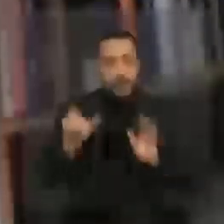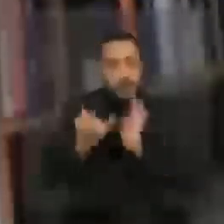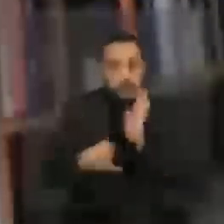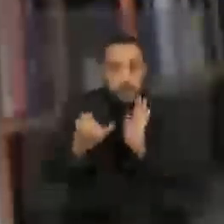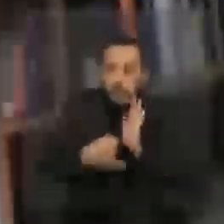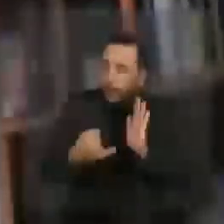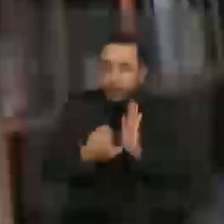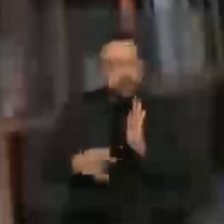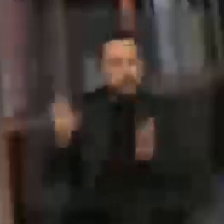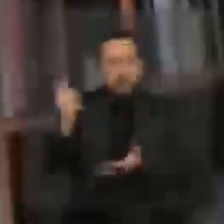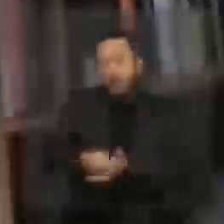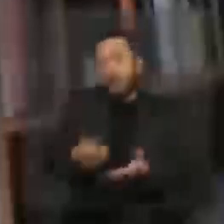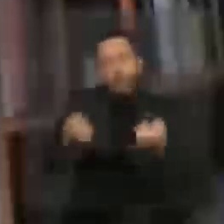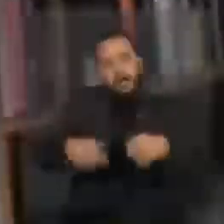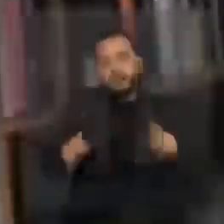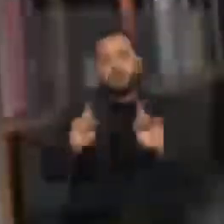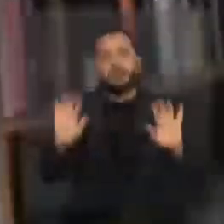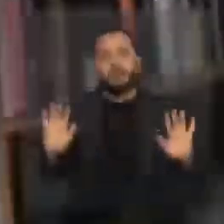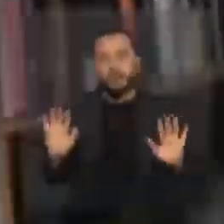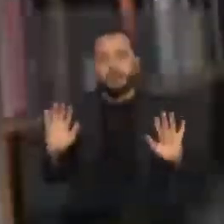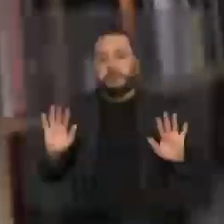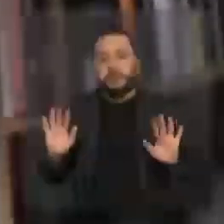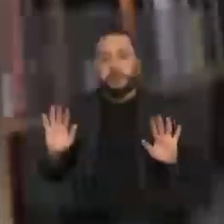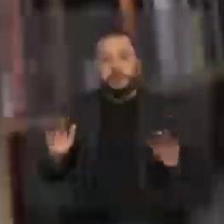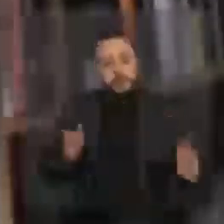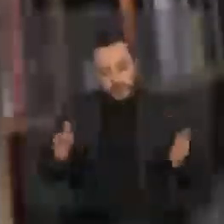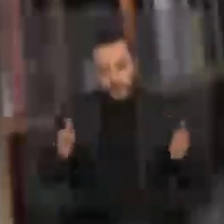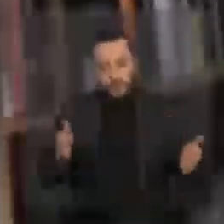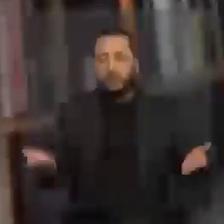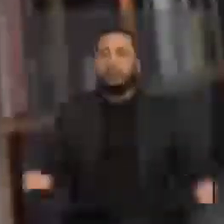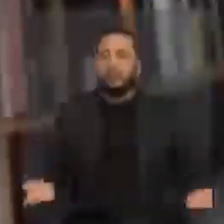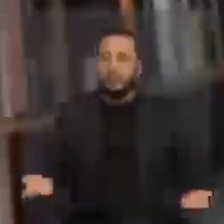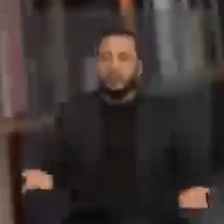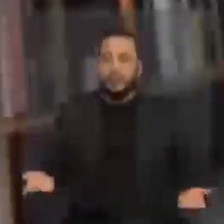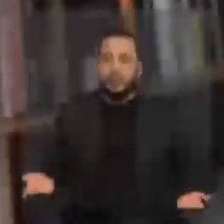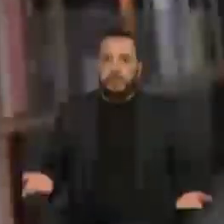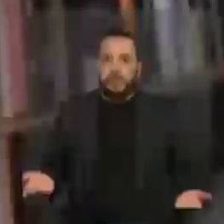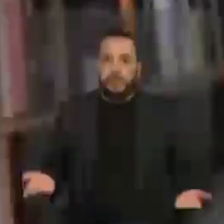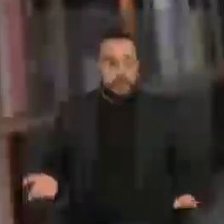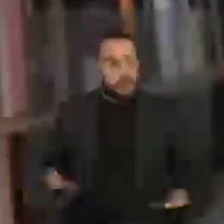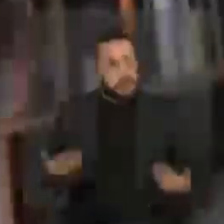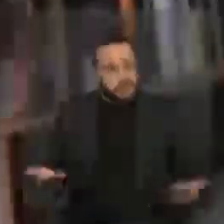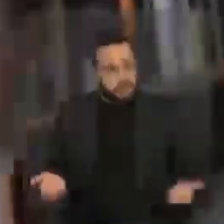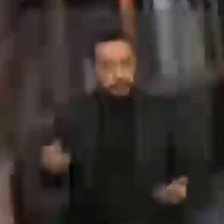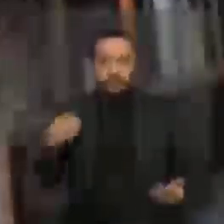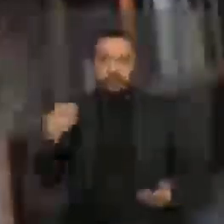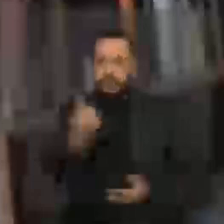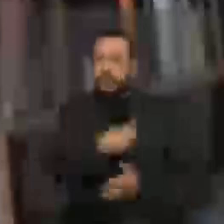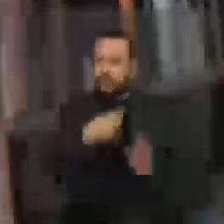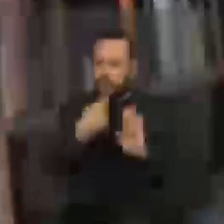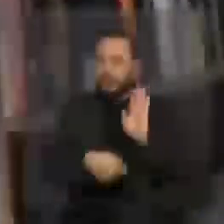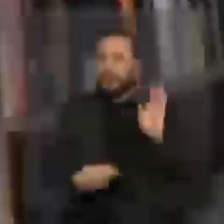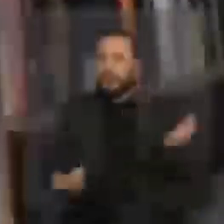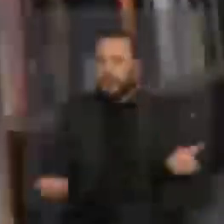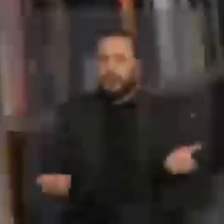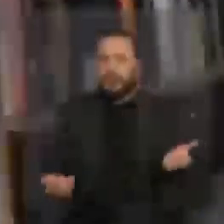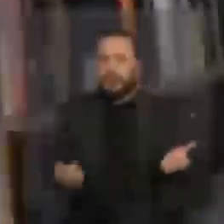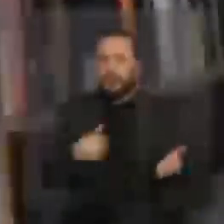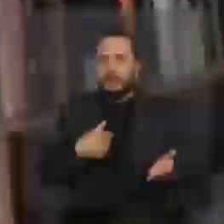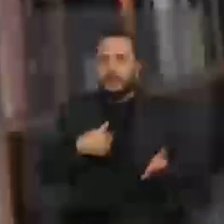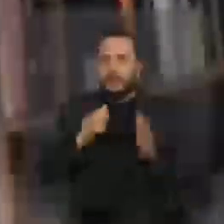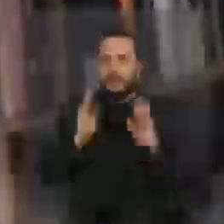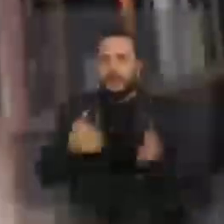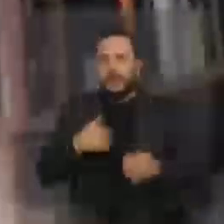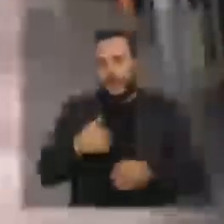dispensados do pagamento correspondente a esse período em que eles não puderam funcionar. Então, o nosso texto do PL 416